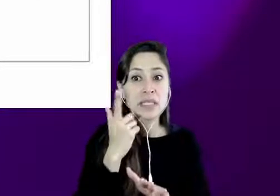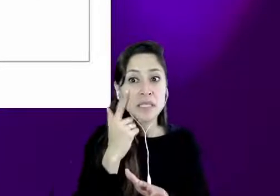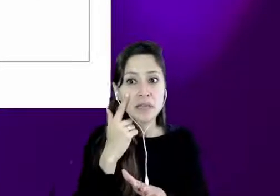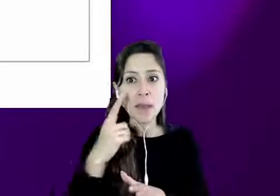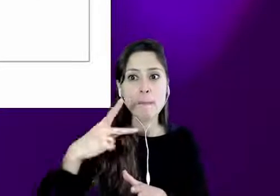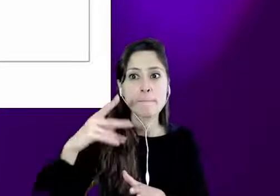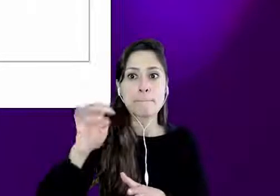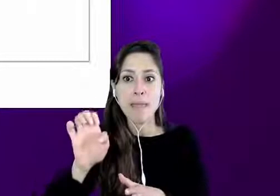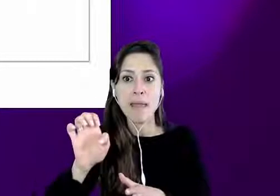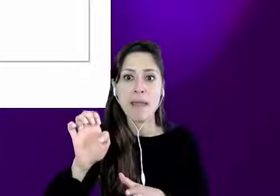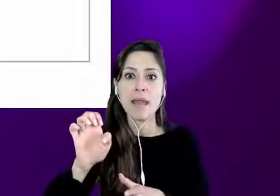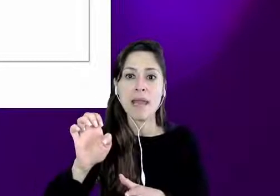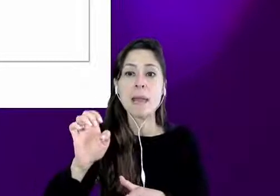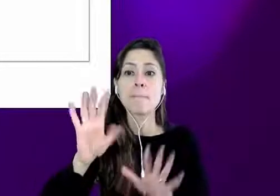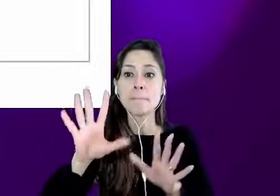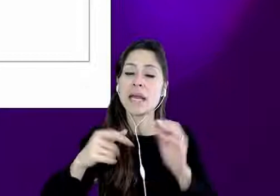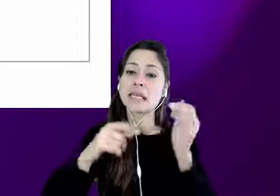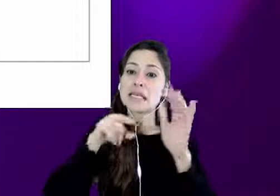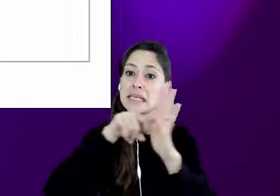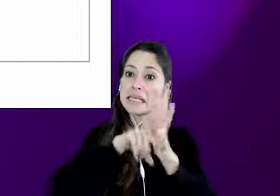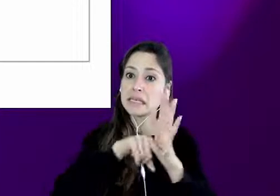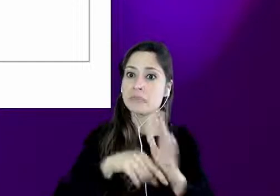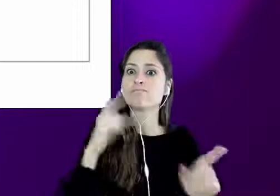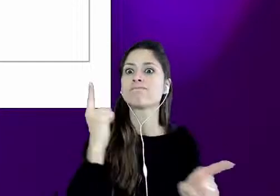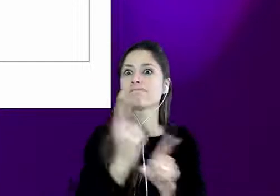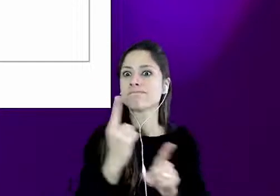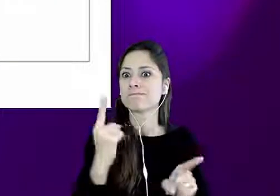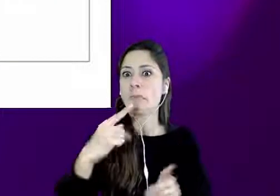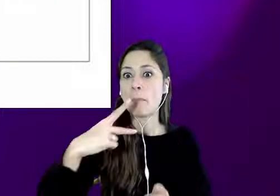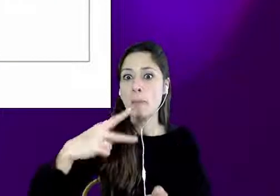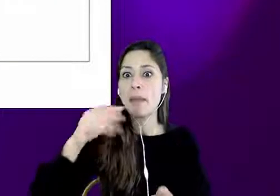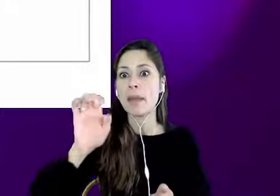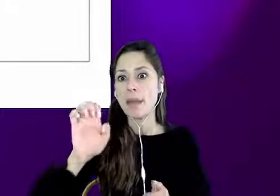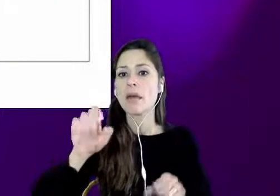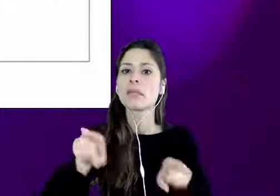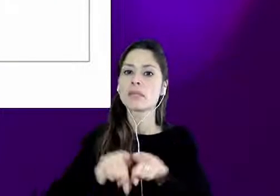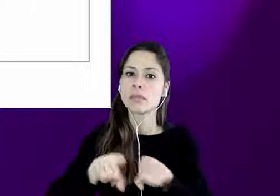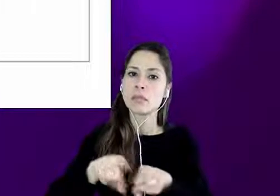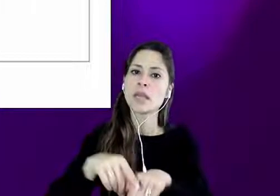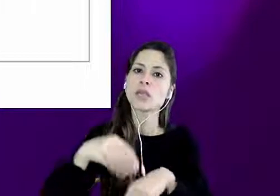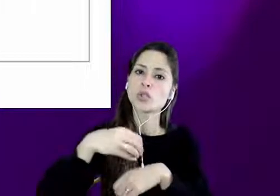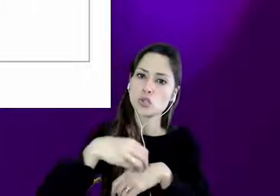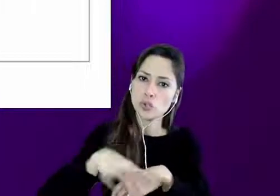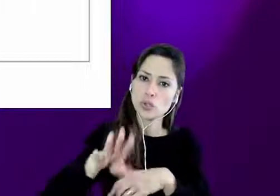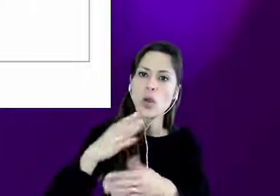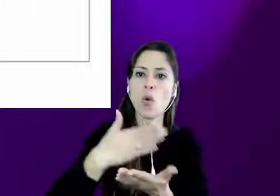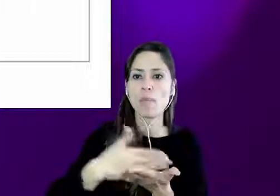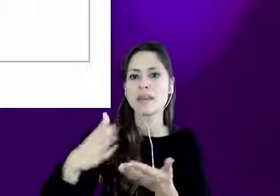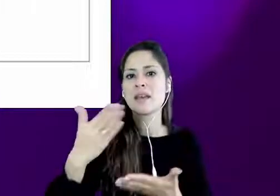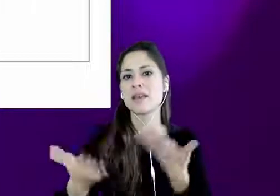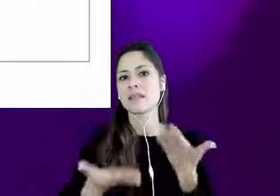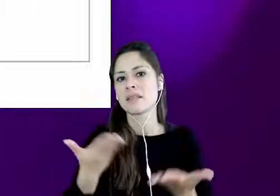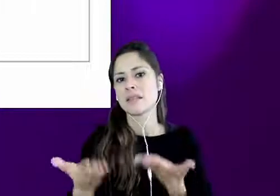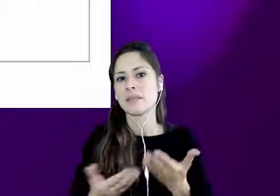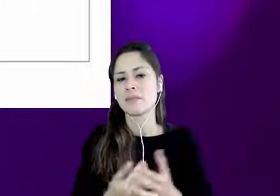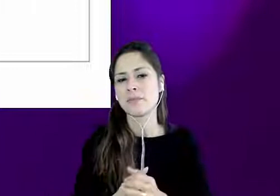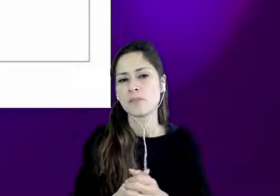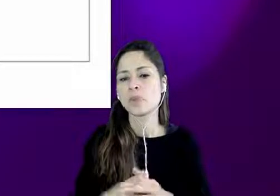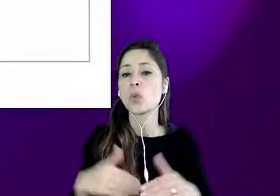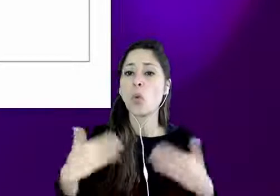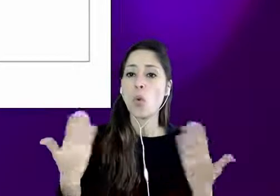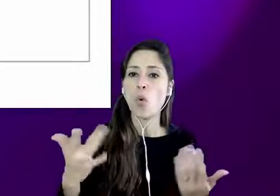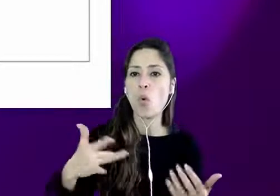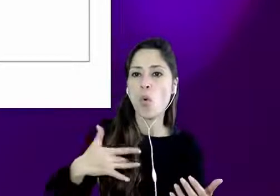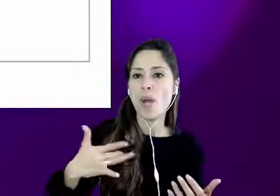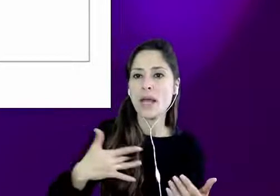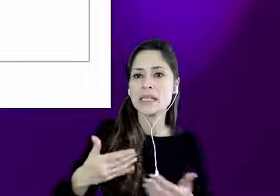exames reconhecerem que é pré-eclâmpsia, também é sugerido internação inicial, ou se a vitalidade fetal estiver alterada. Se os